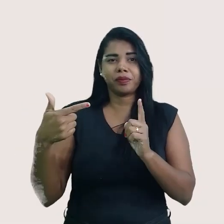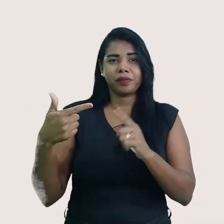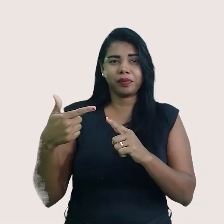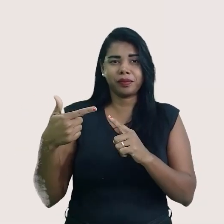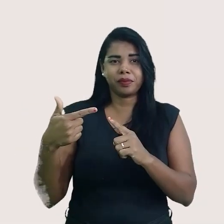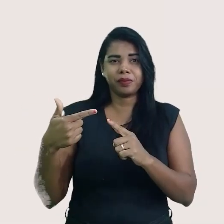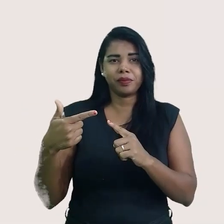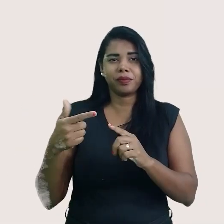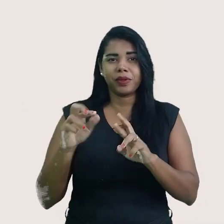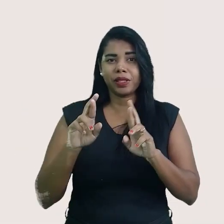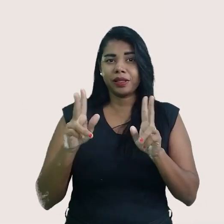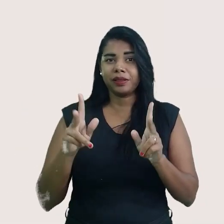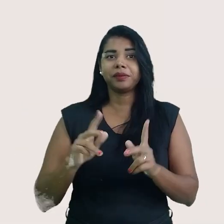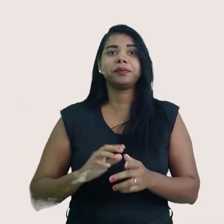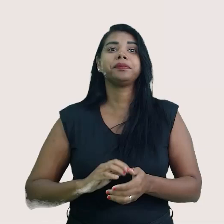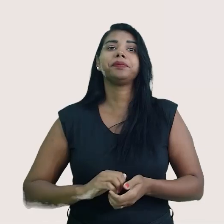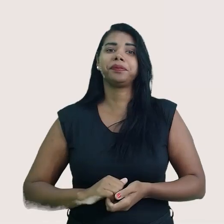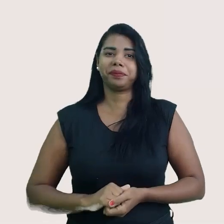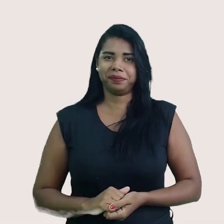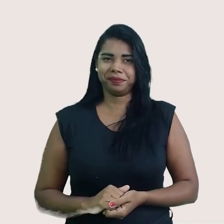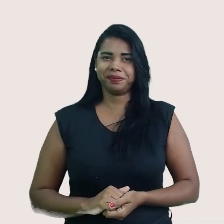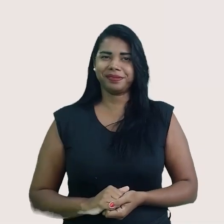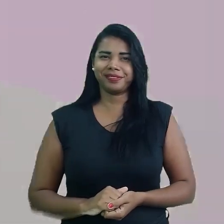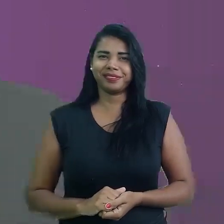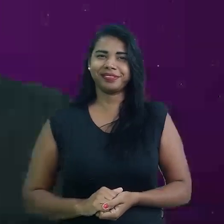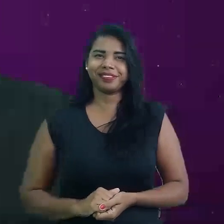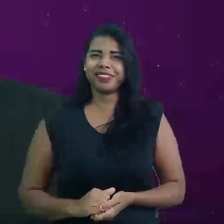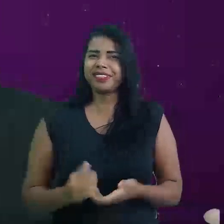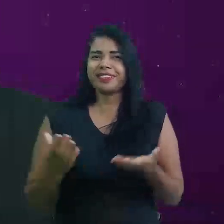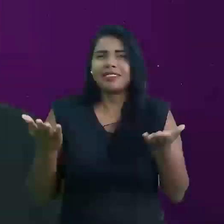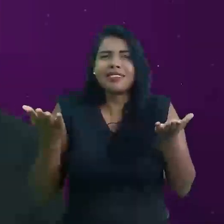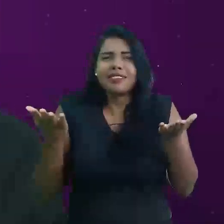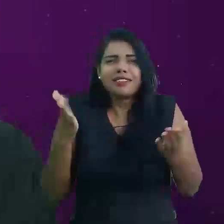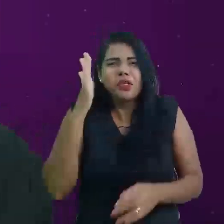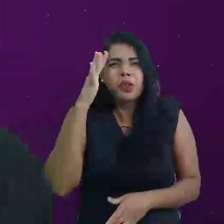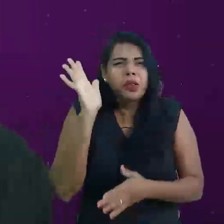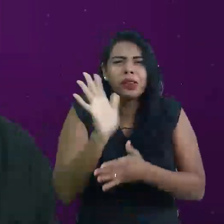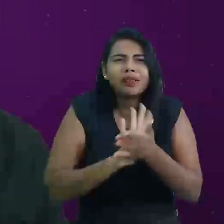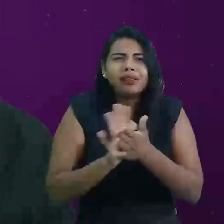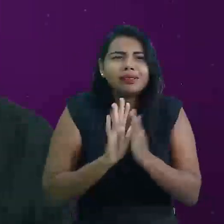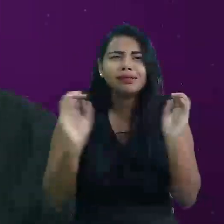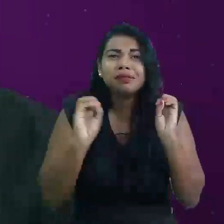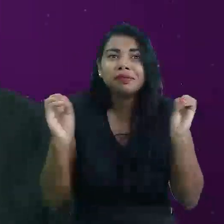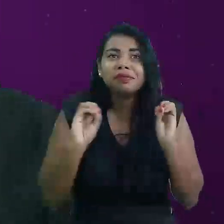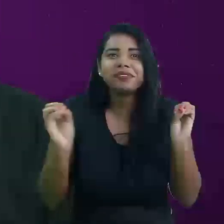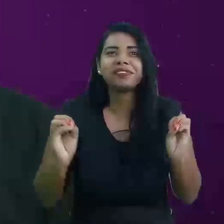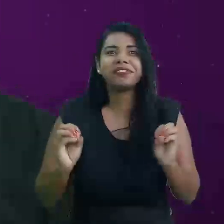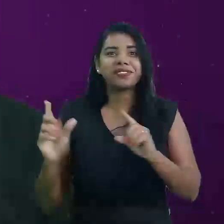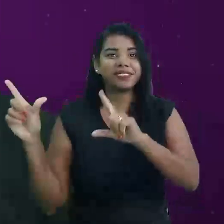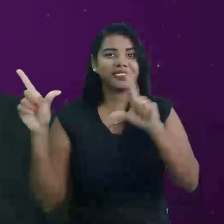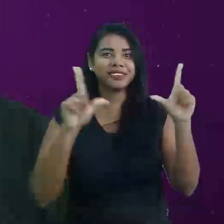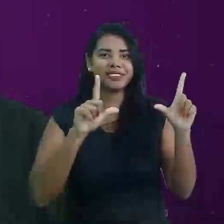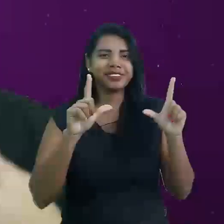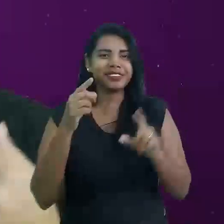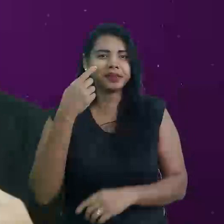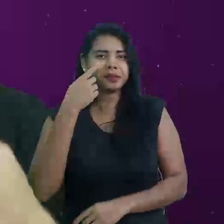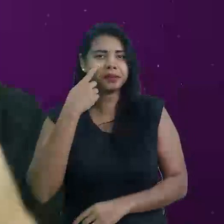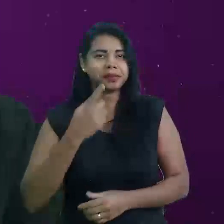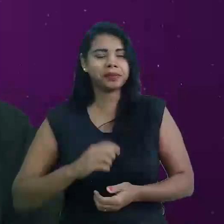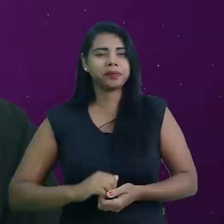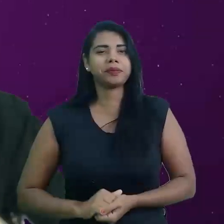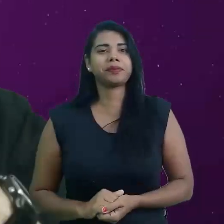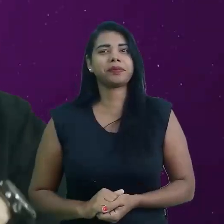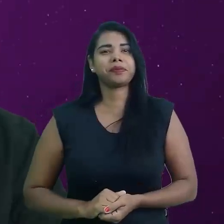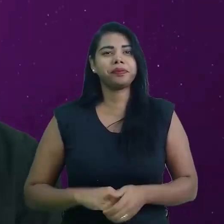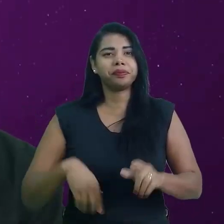ter uma fase diferente. Ô, Mequetrefe, você deve estar dizendo para você, não estou entendendo mais nada. Presta atenção. Quando eles estão